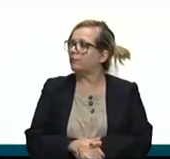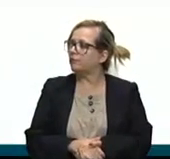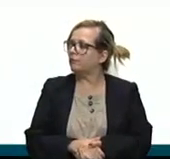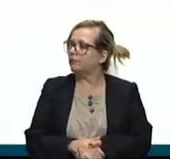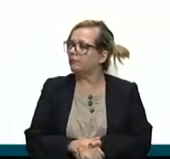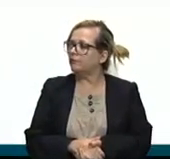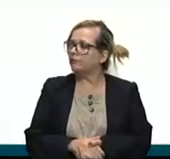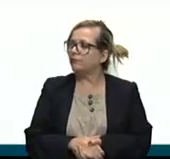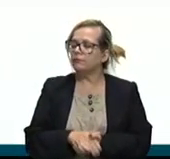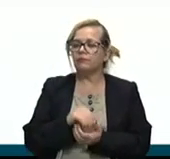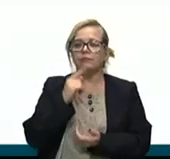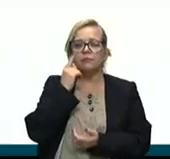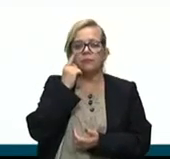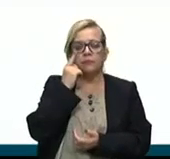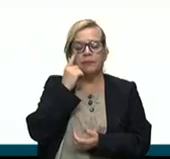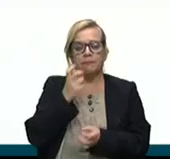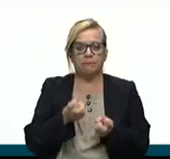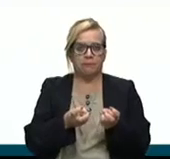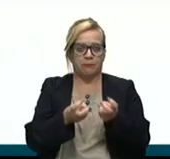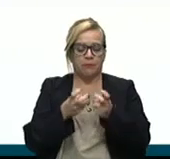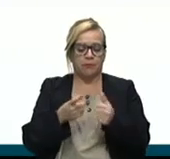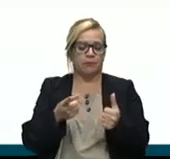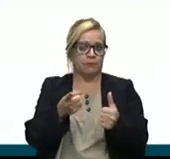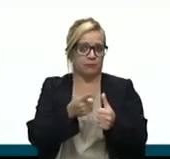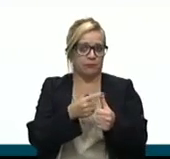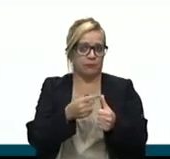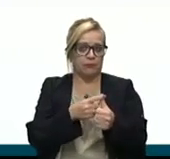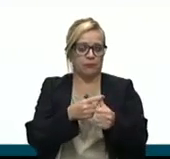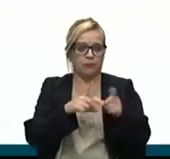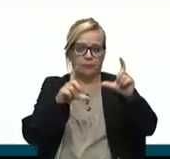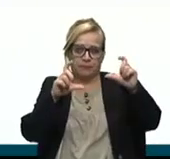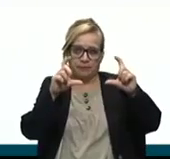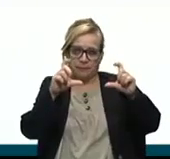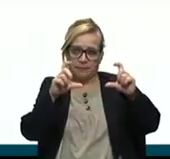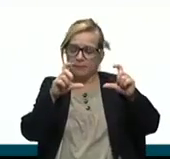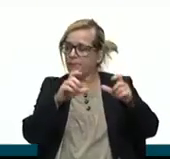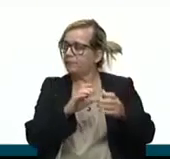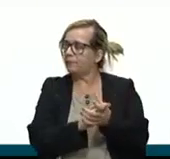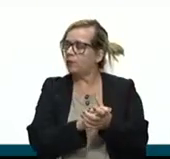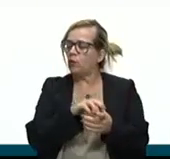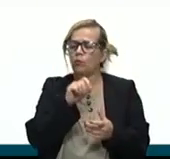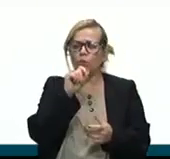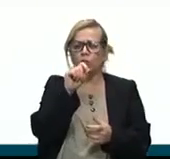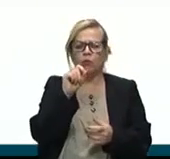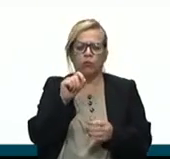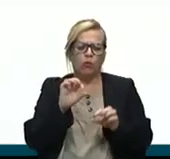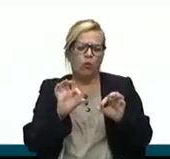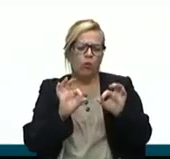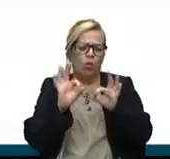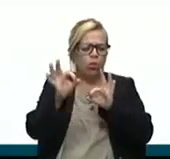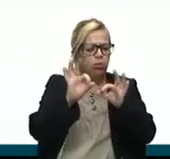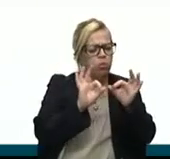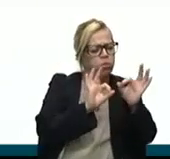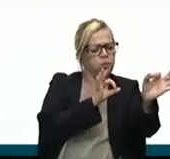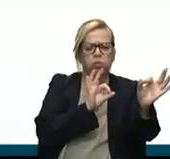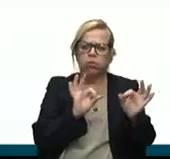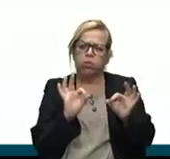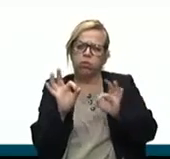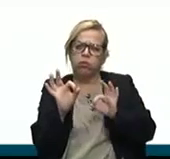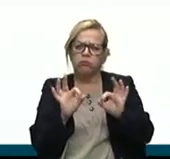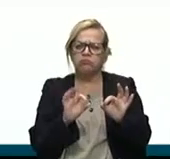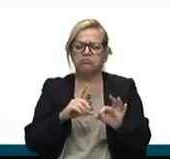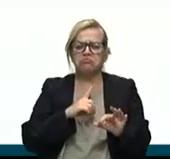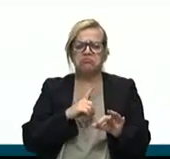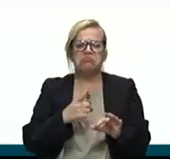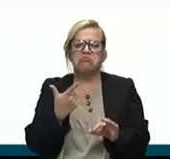Então, perceba que nós temos na primeira imagem os pontos bem distantes um do outro. Não existe